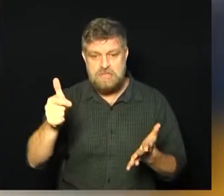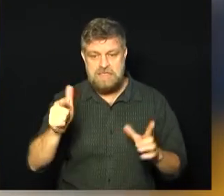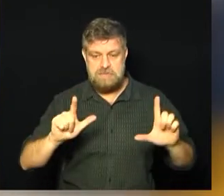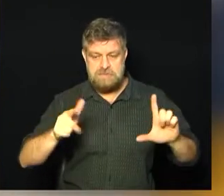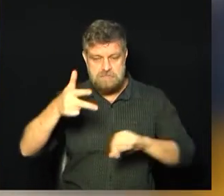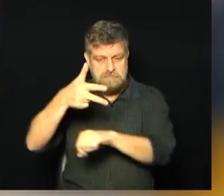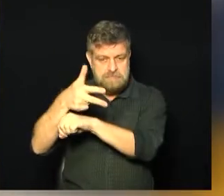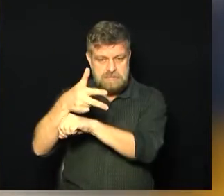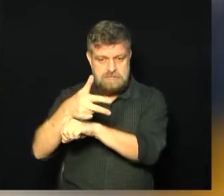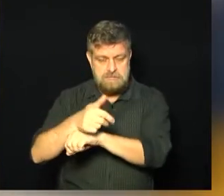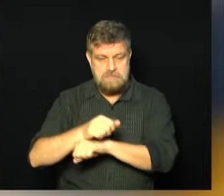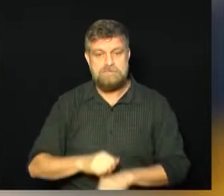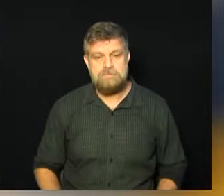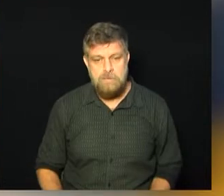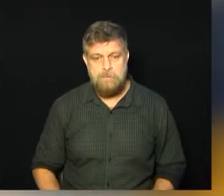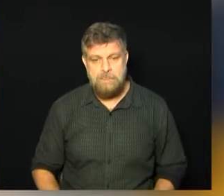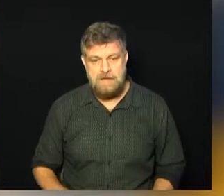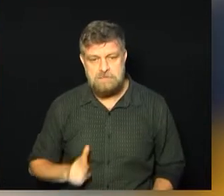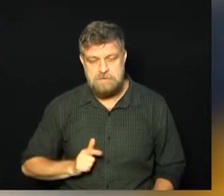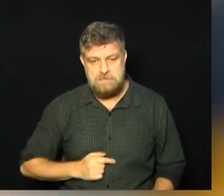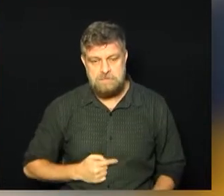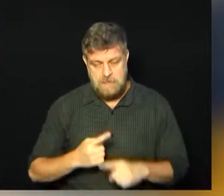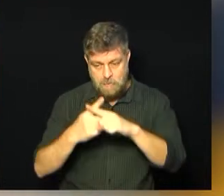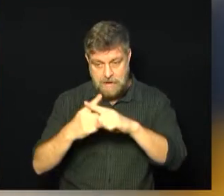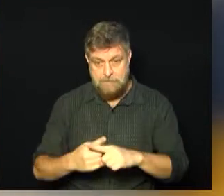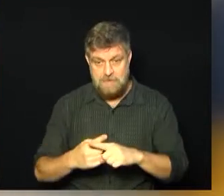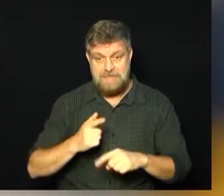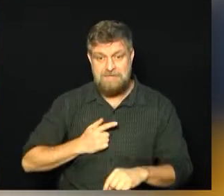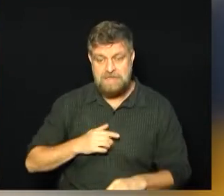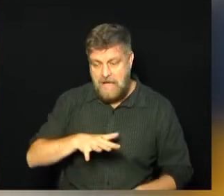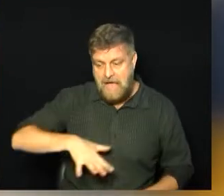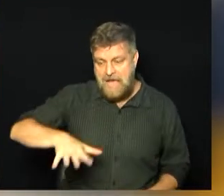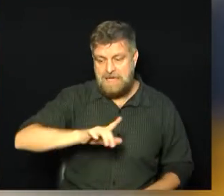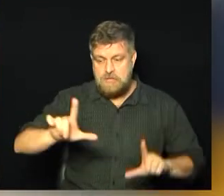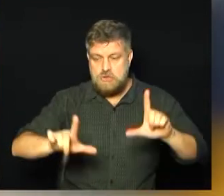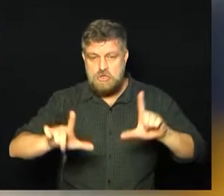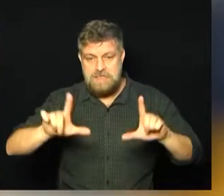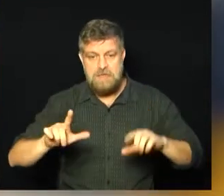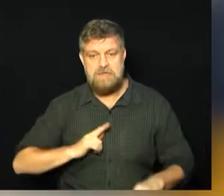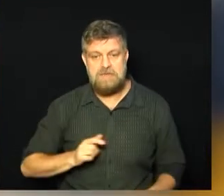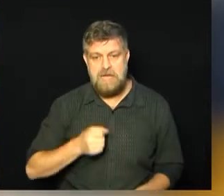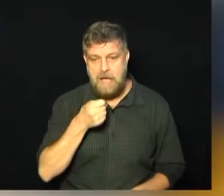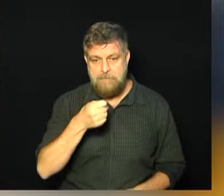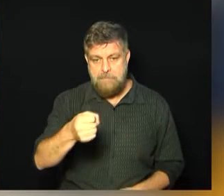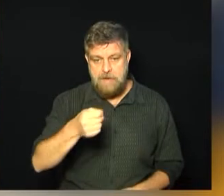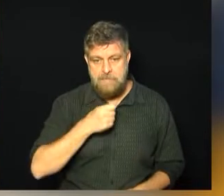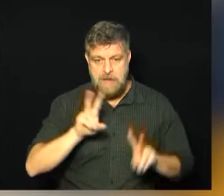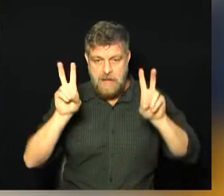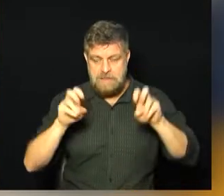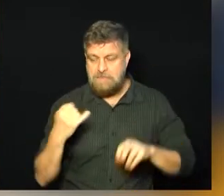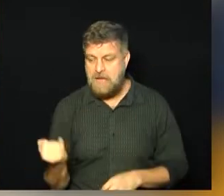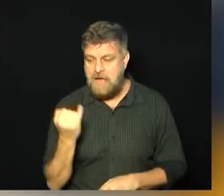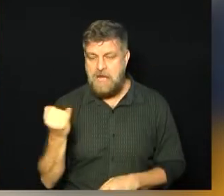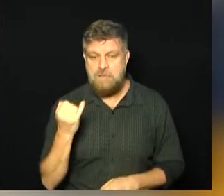matéria que foi veiculada, que está concorrendo à categoria de telejornalismo, é a reportagem sobre a importância